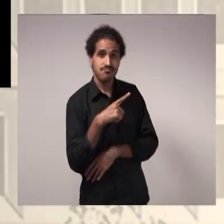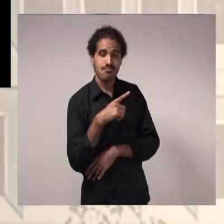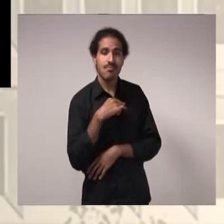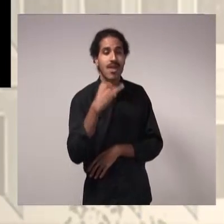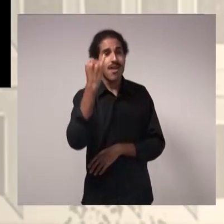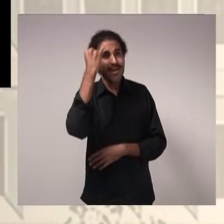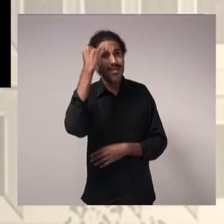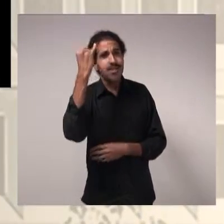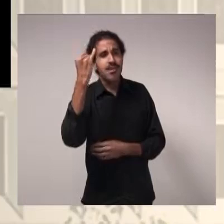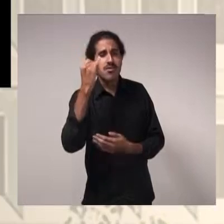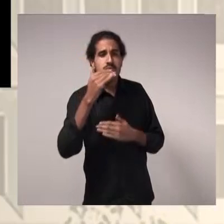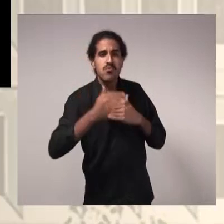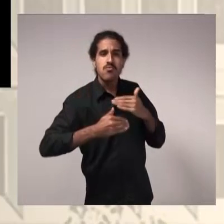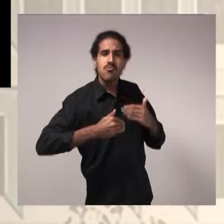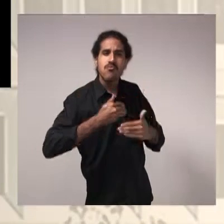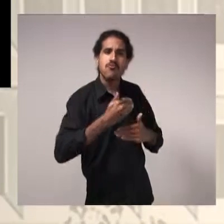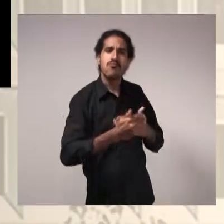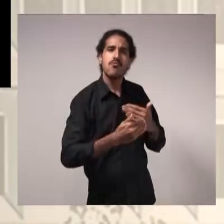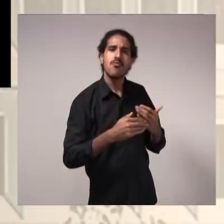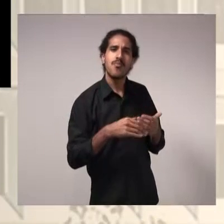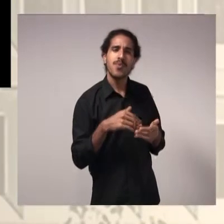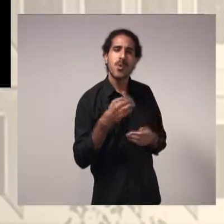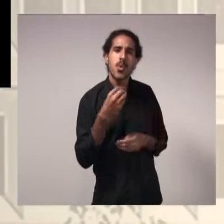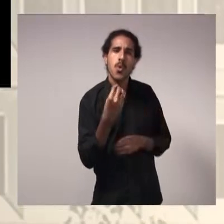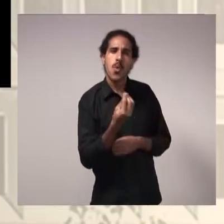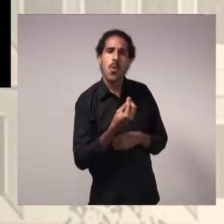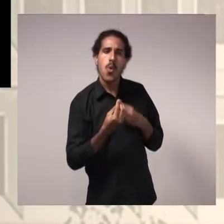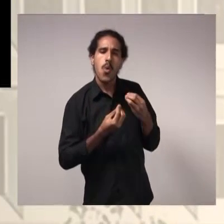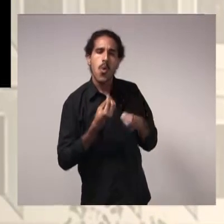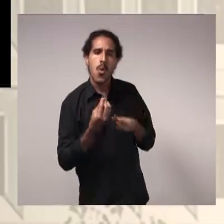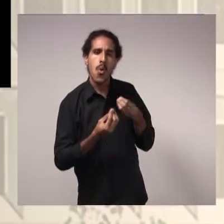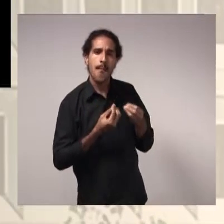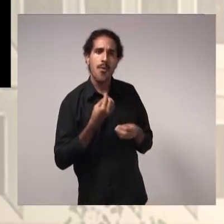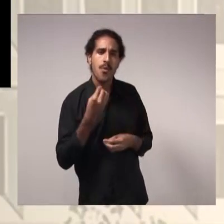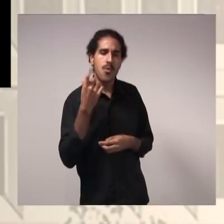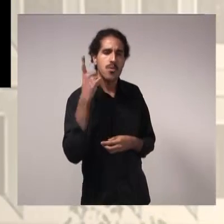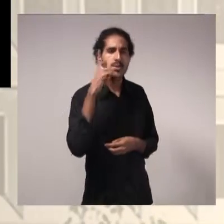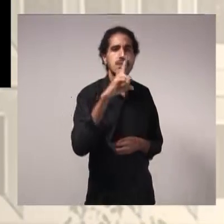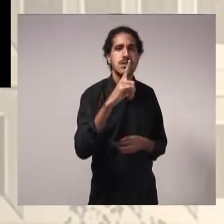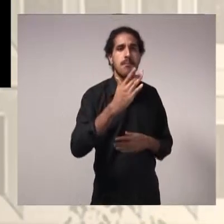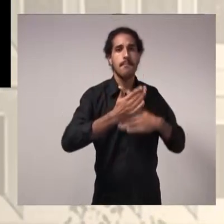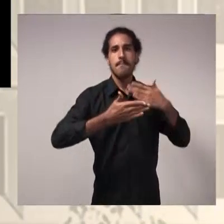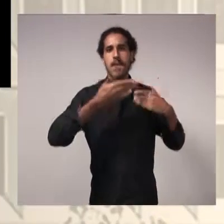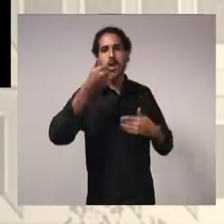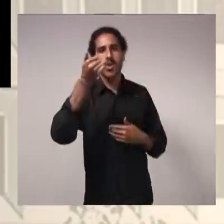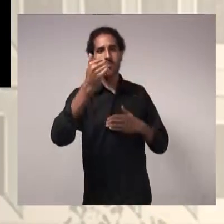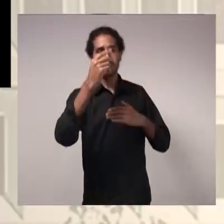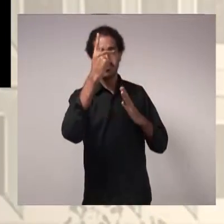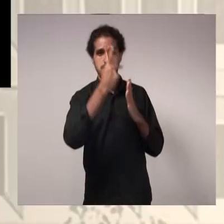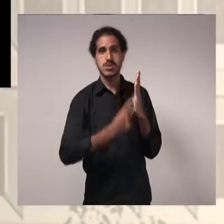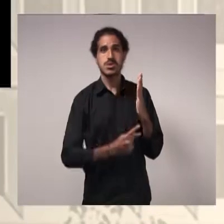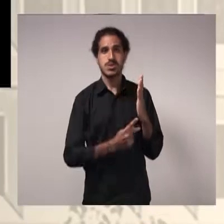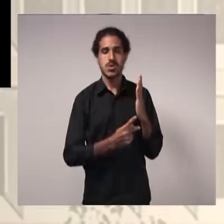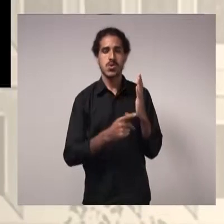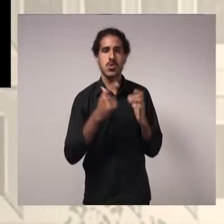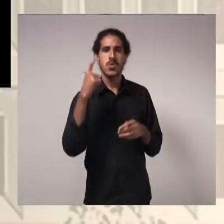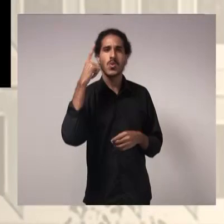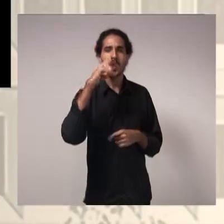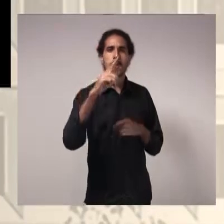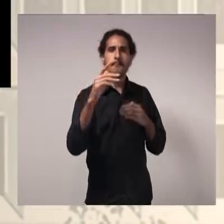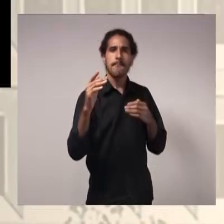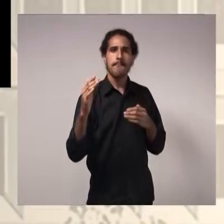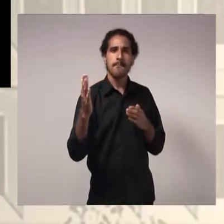nessa sequência, nessa busca pela excelência de projetos, conseguir